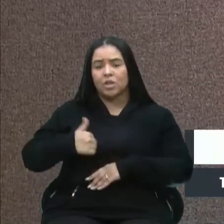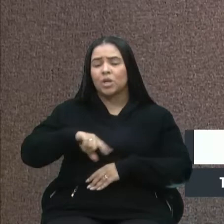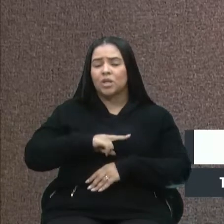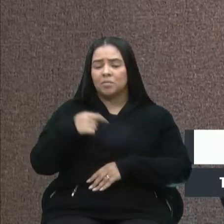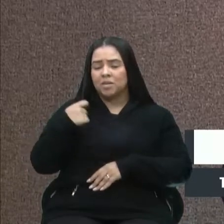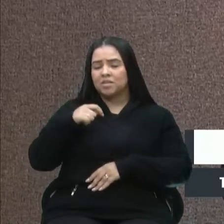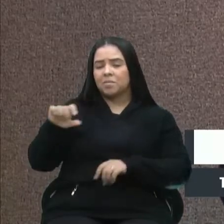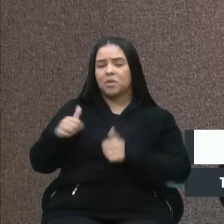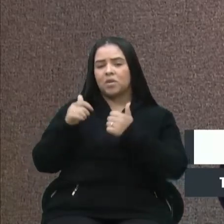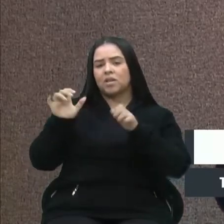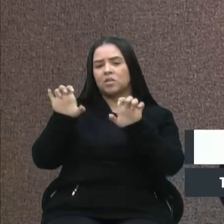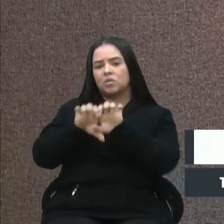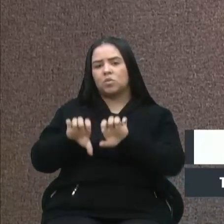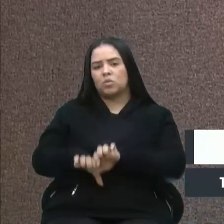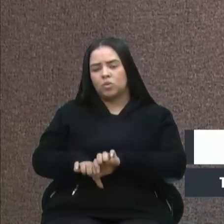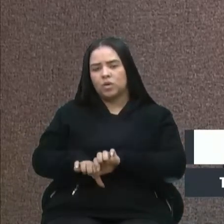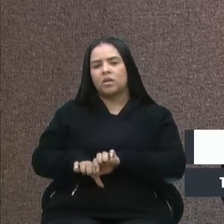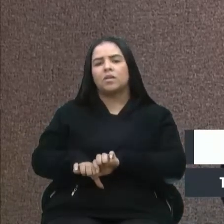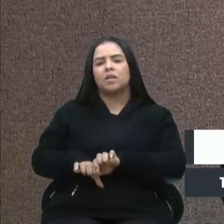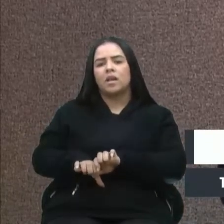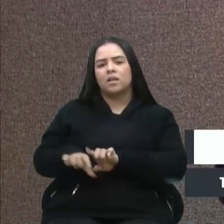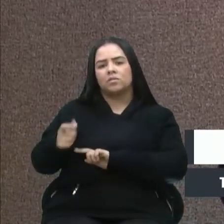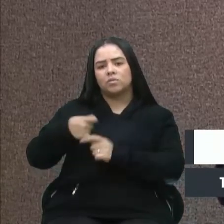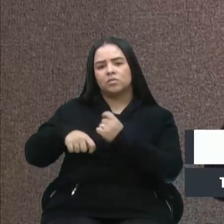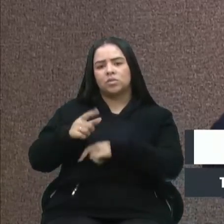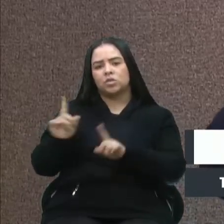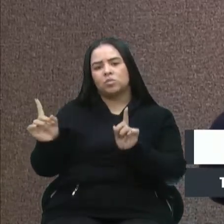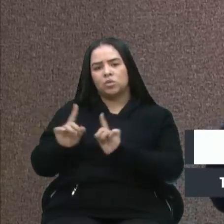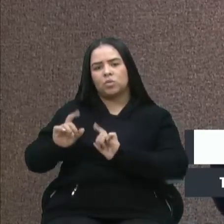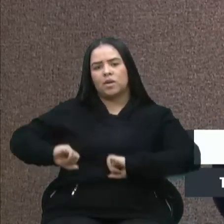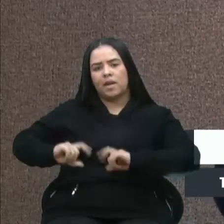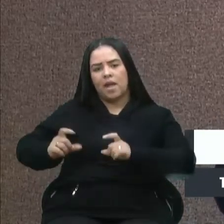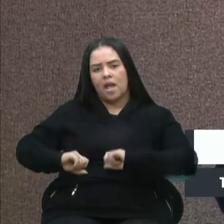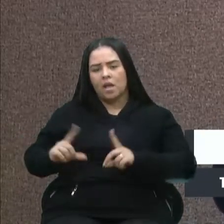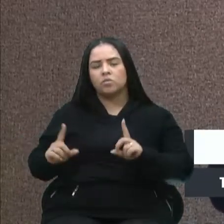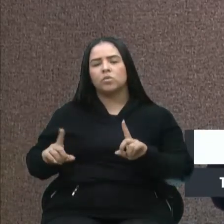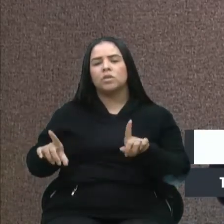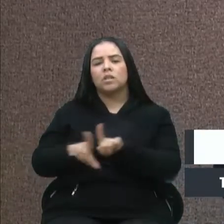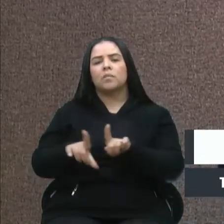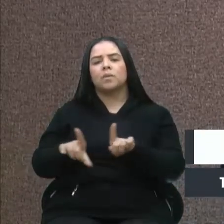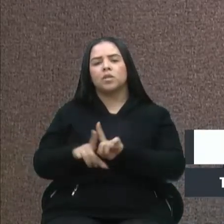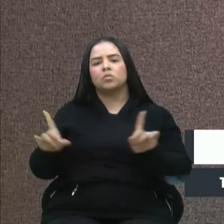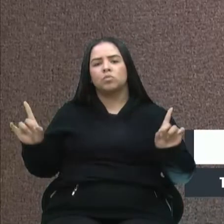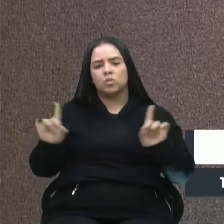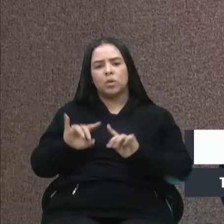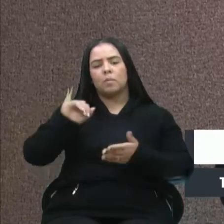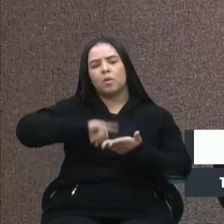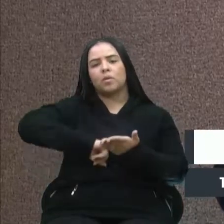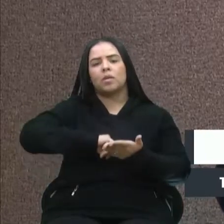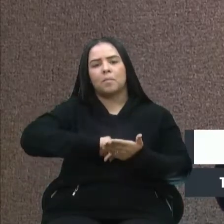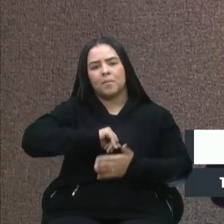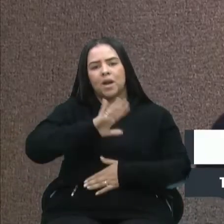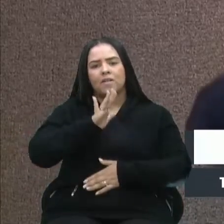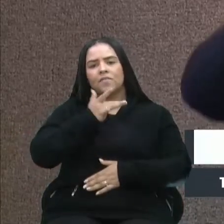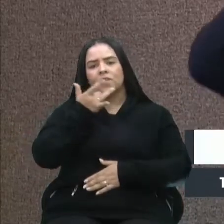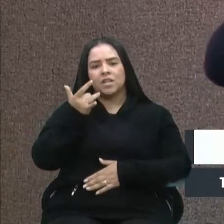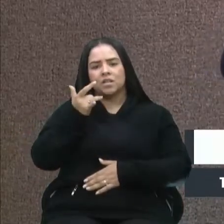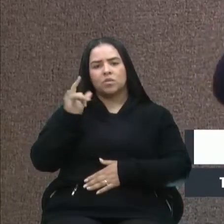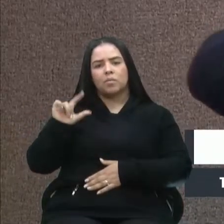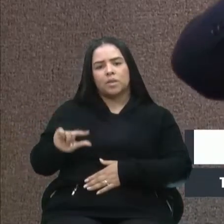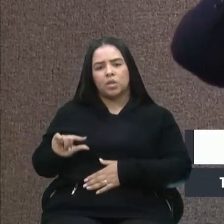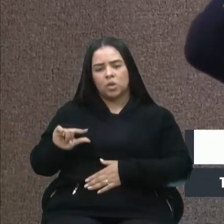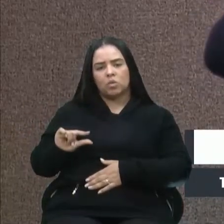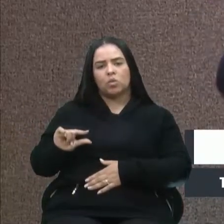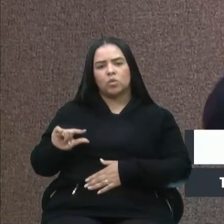a estrutura pública administrativa para baixar os custos do poder público e baixar impostos e tornar a vida das pessoas mais baratas da